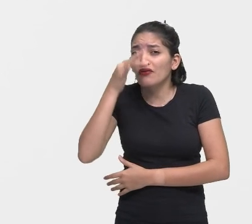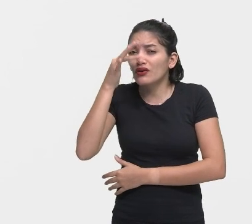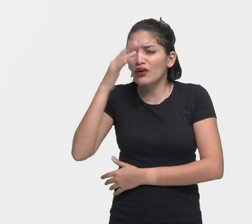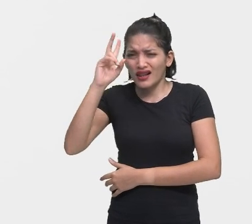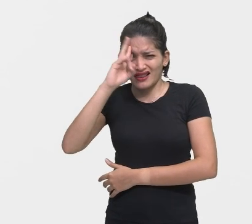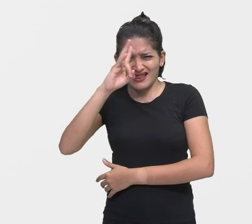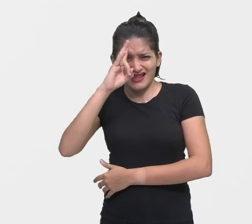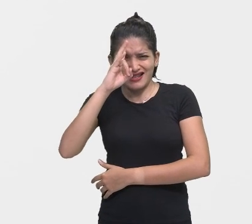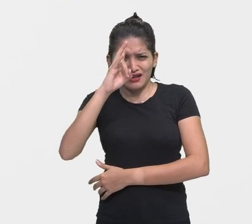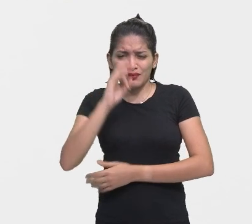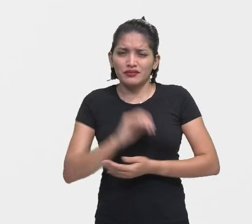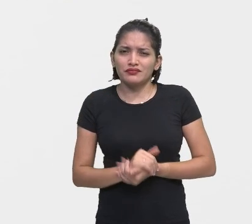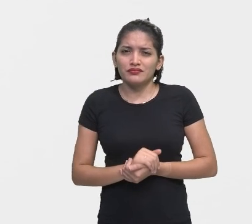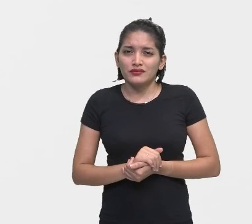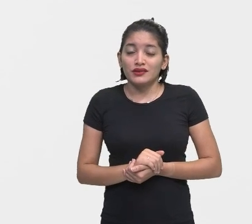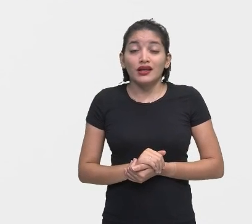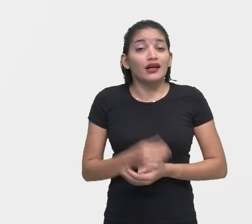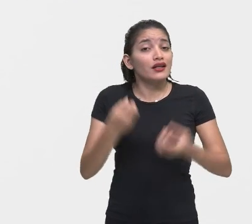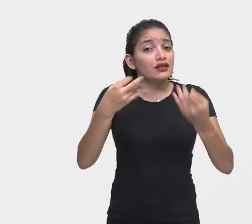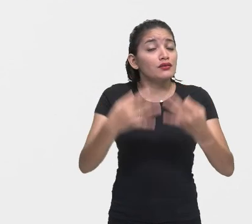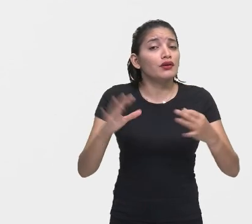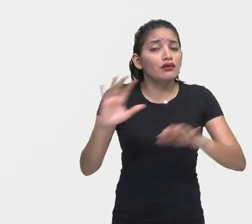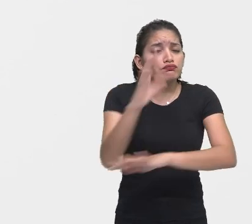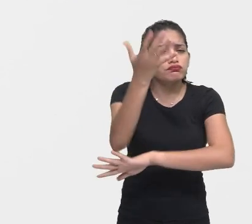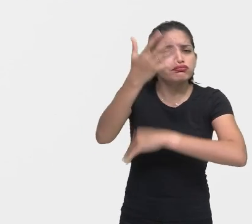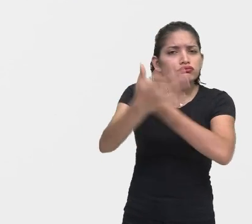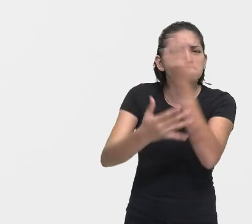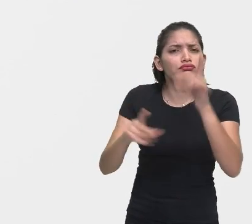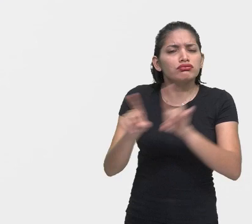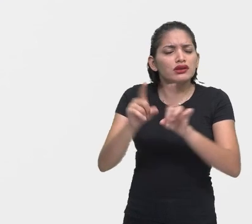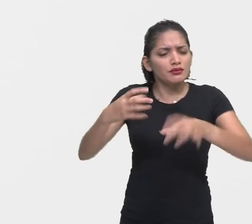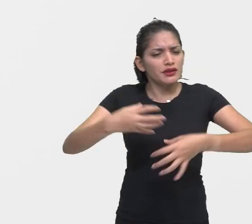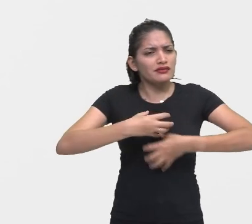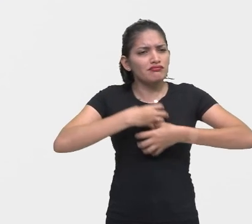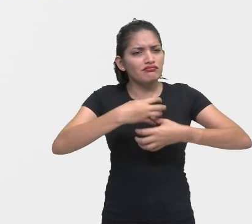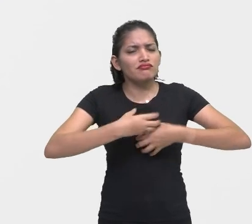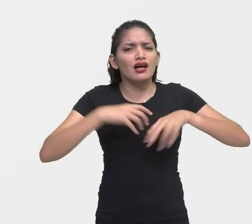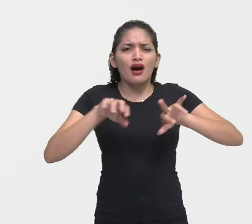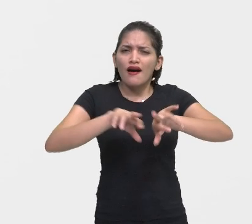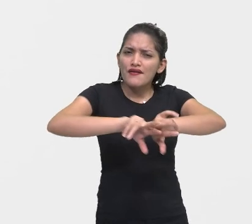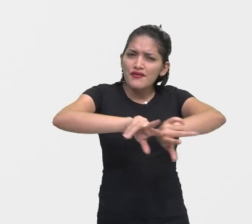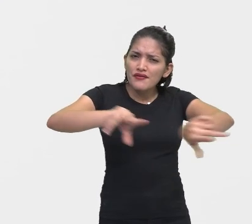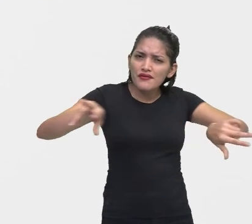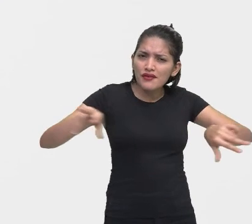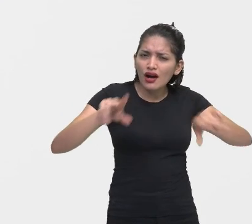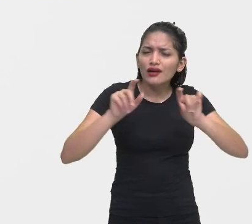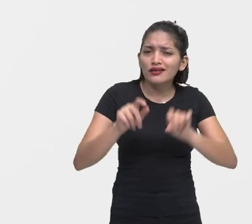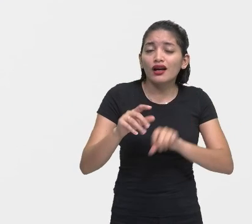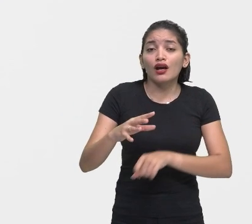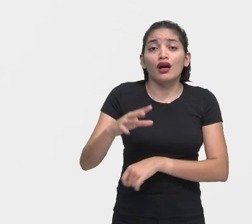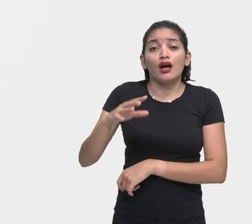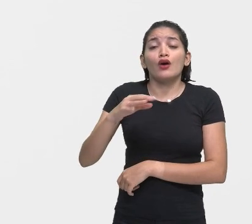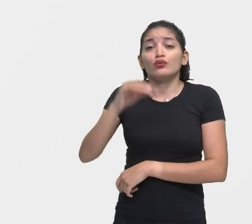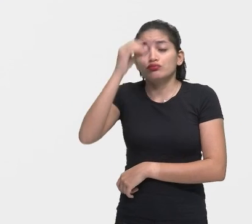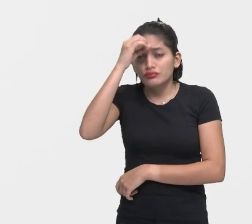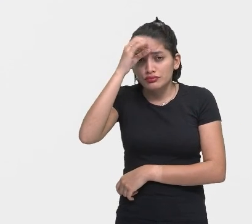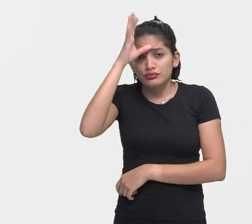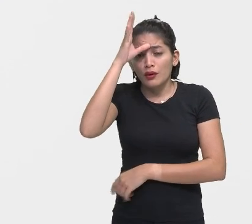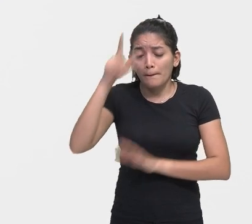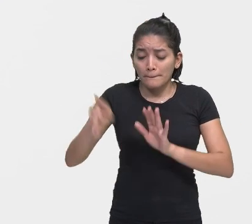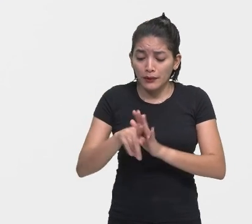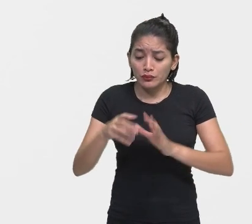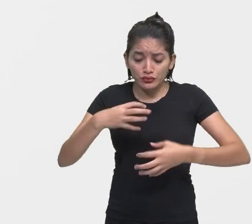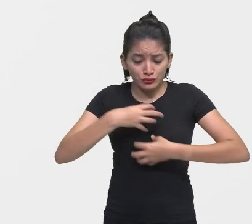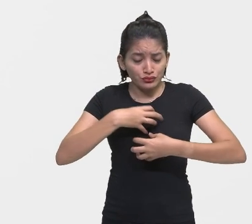desse daí, ó, esse heterônimo, ele fala da natureza, dos sentidos, né? Aquele que o conhecimento só é produzido pelos sentidos,